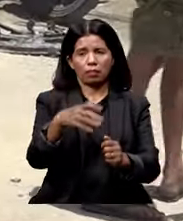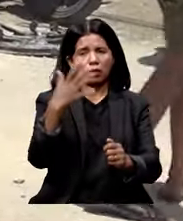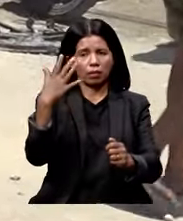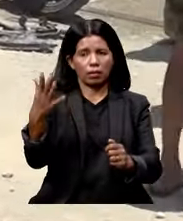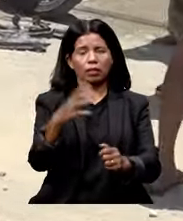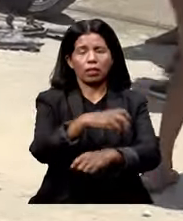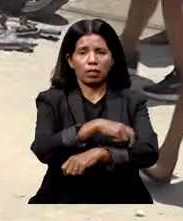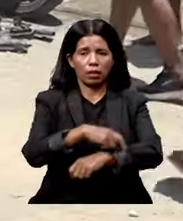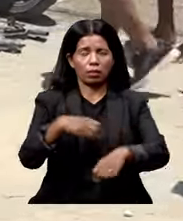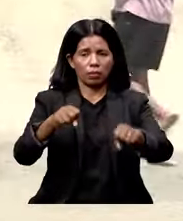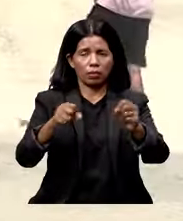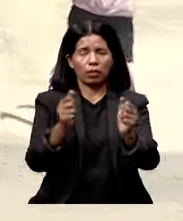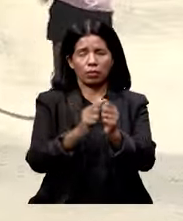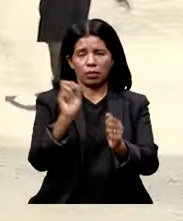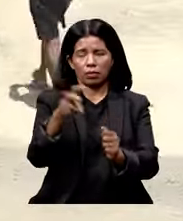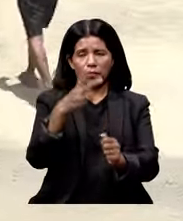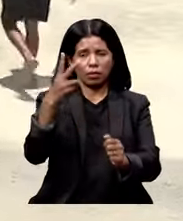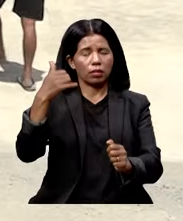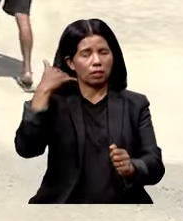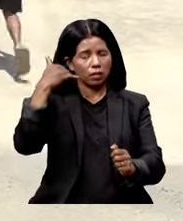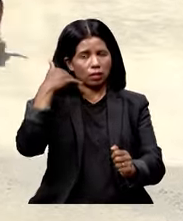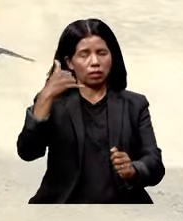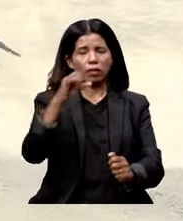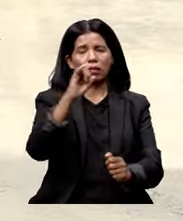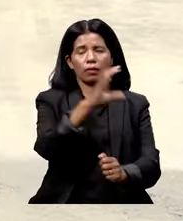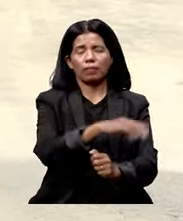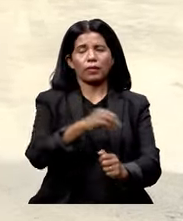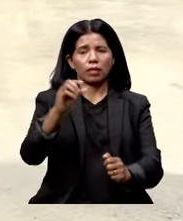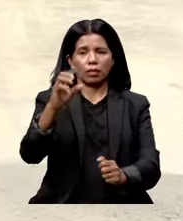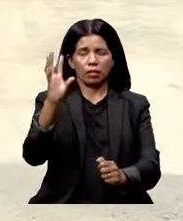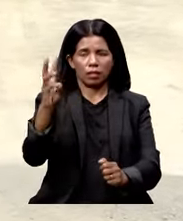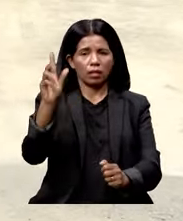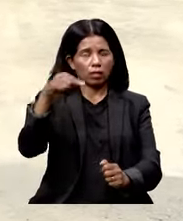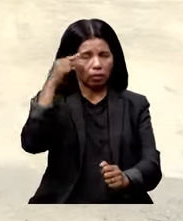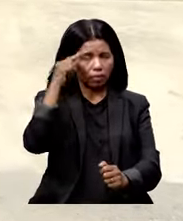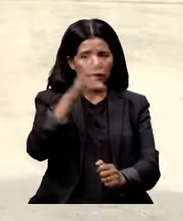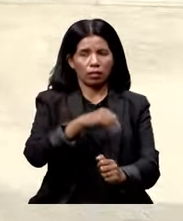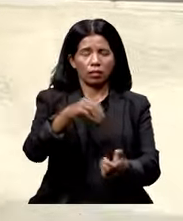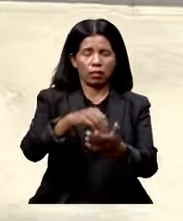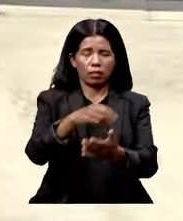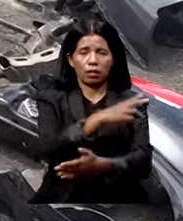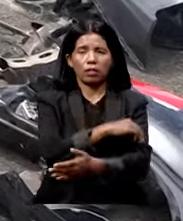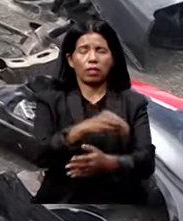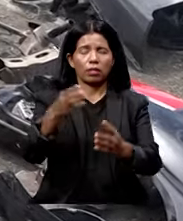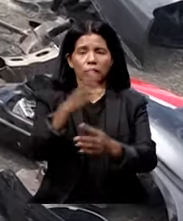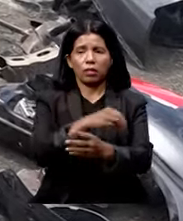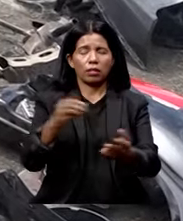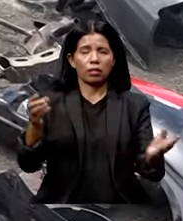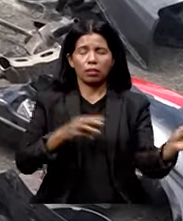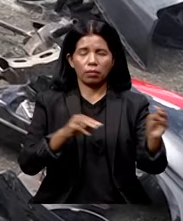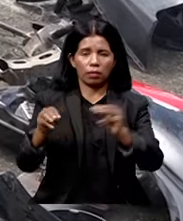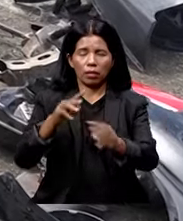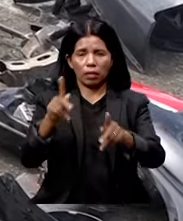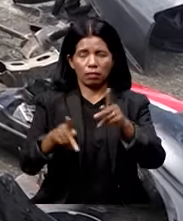alegadamente na ocomotor san un recen rua, no telefone iPhone N. Tane, governo obrigação a tu cria centro juvenilida, a tu transforma